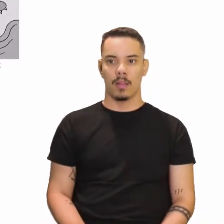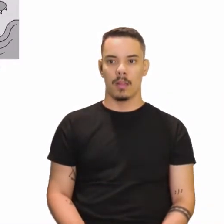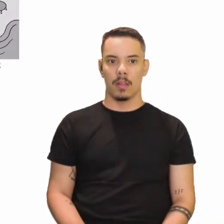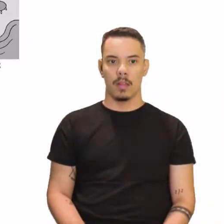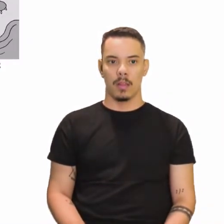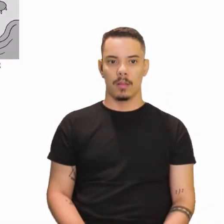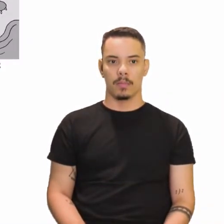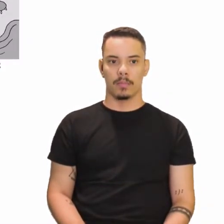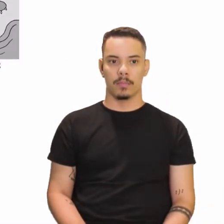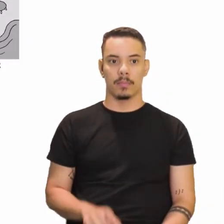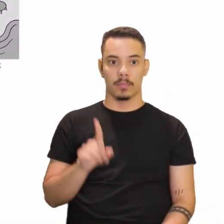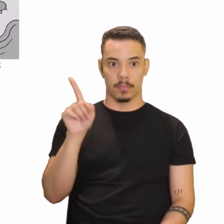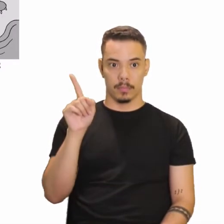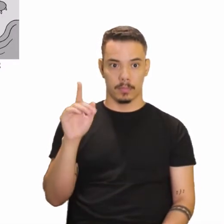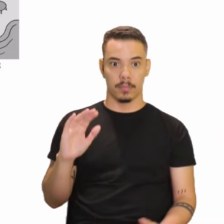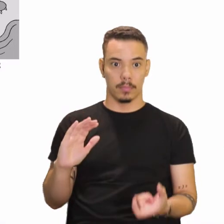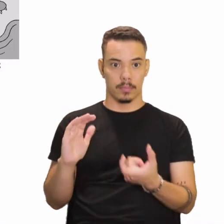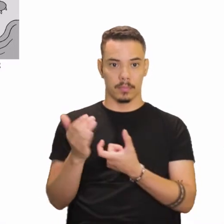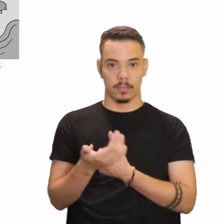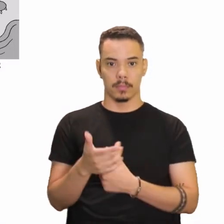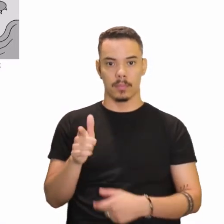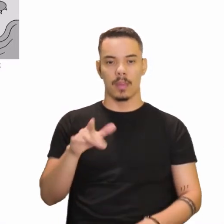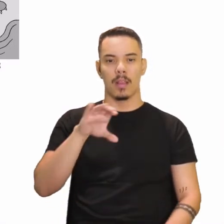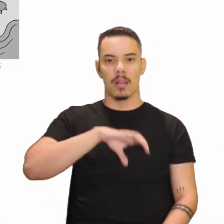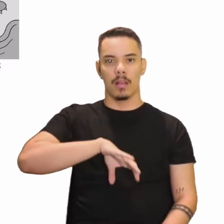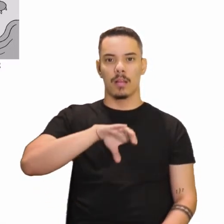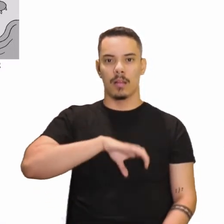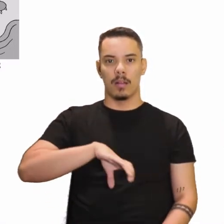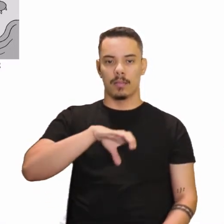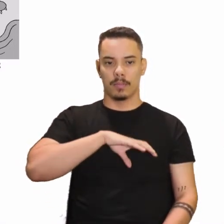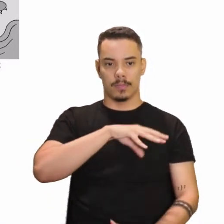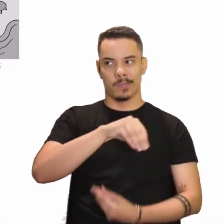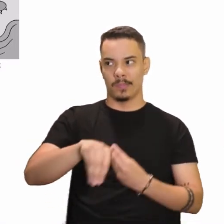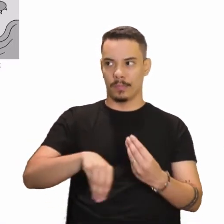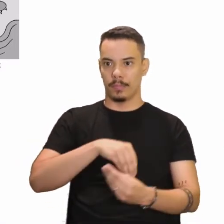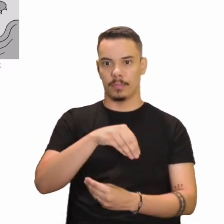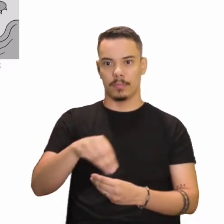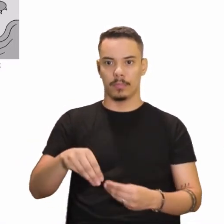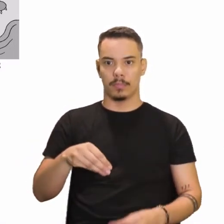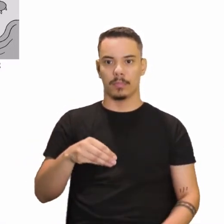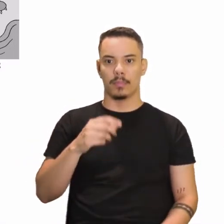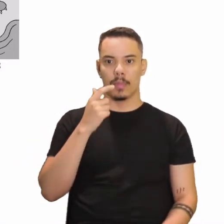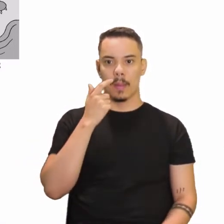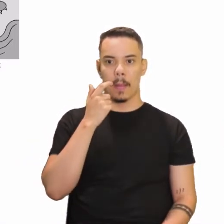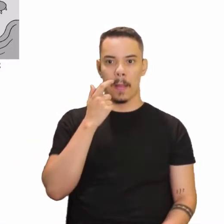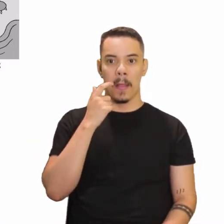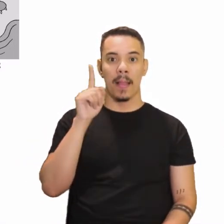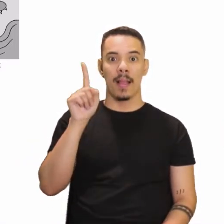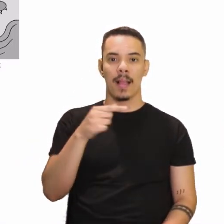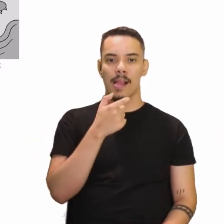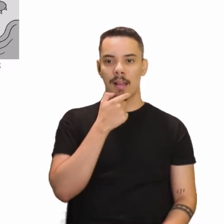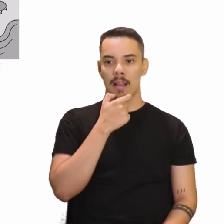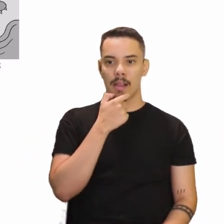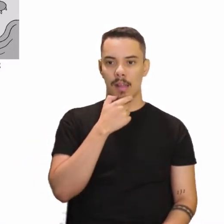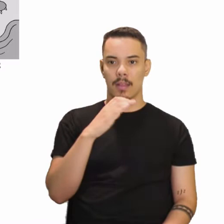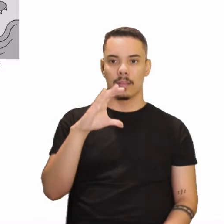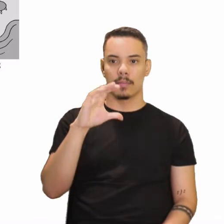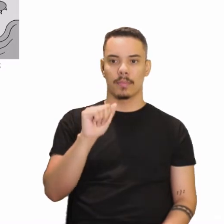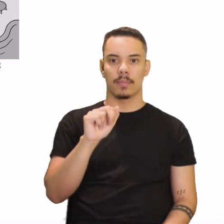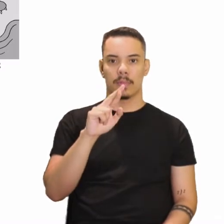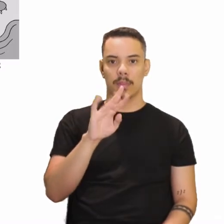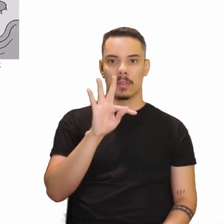o tempo Cartoon é uma forma portuguesada do termo inglês Cartoon que é de cartão